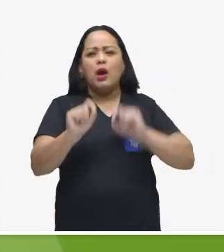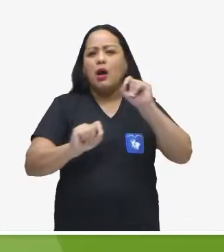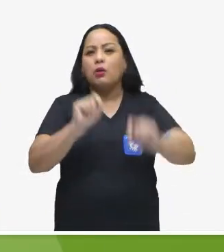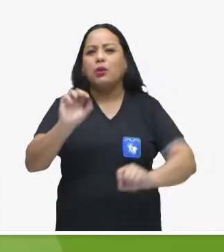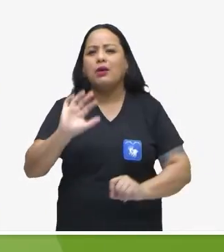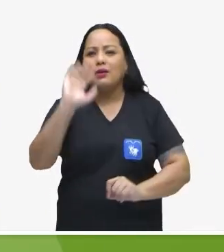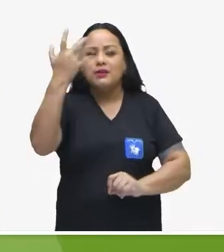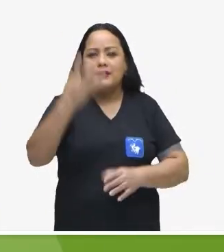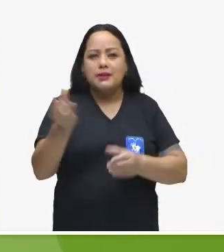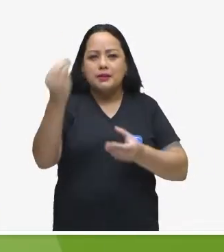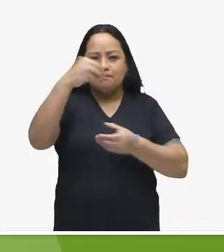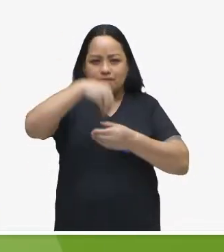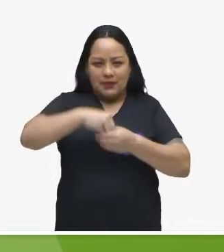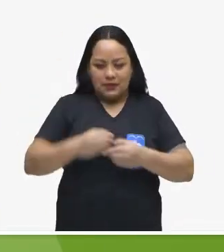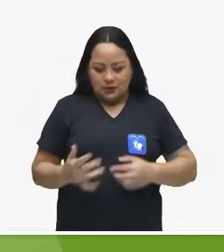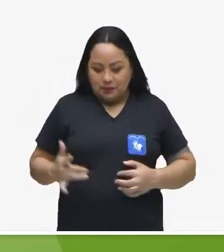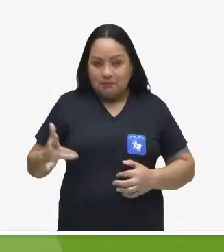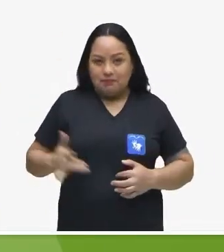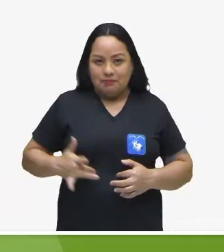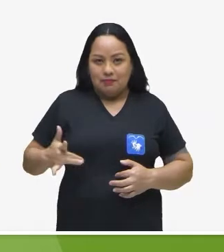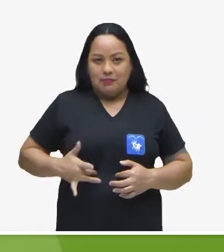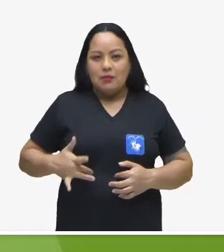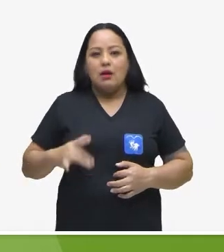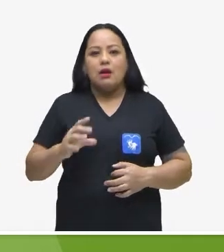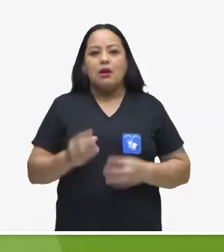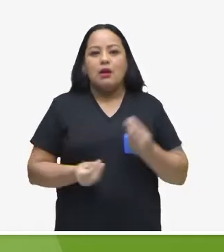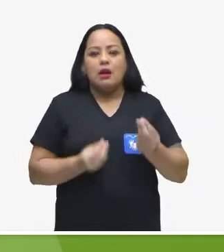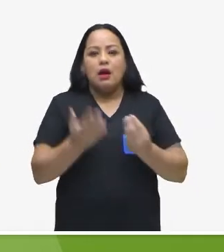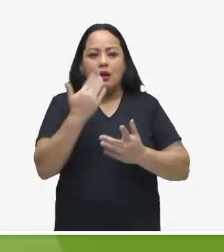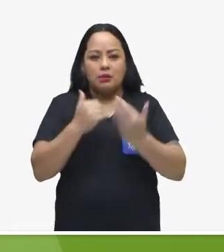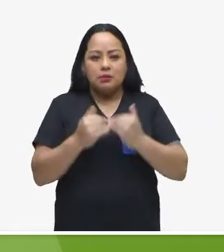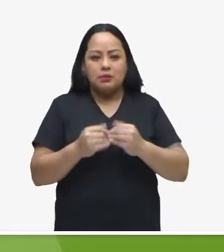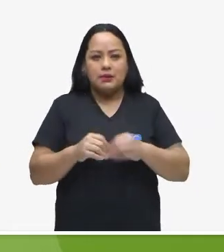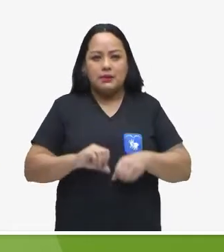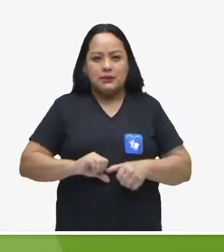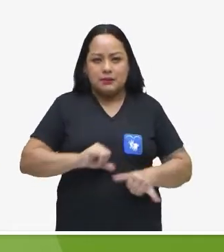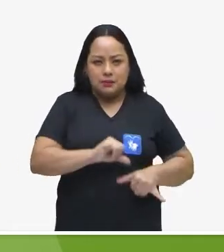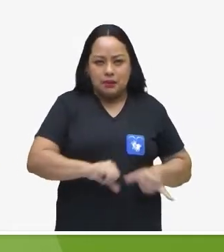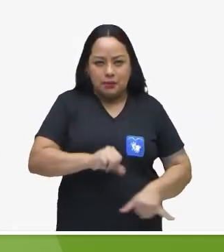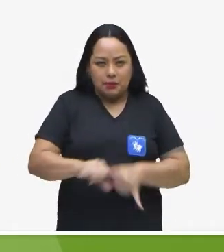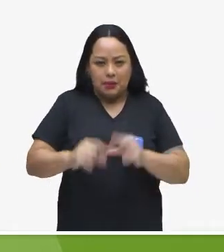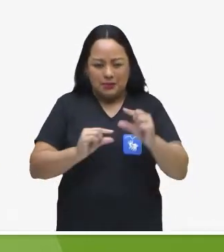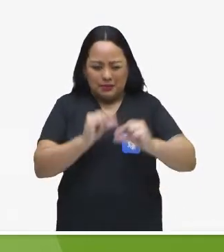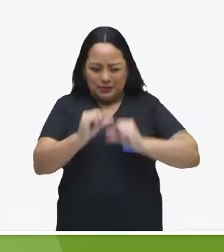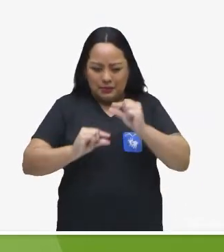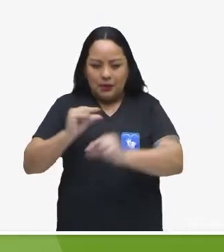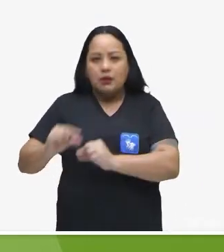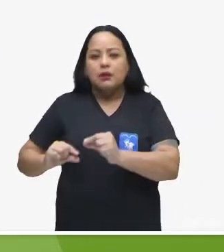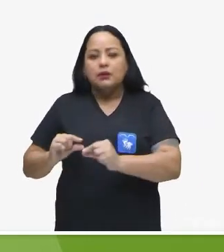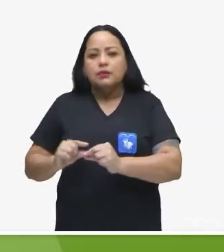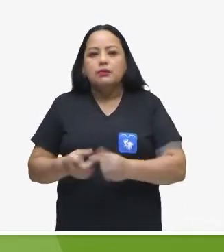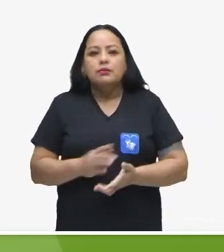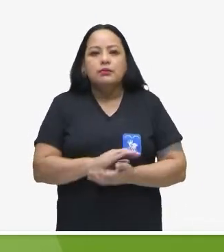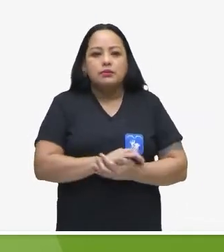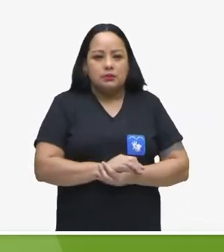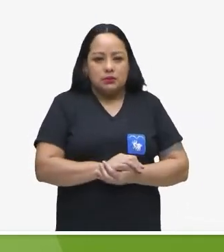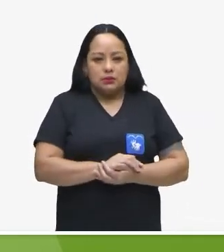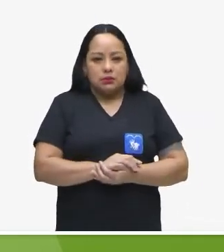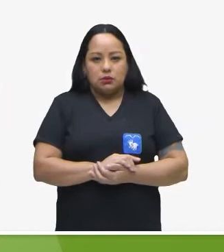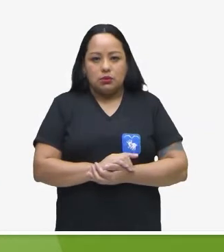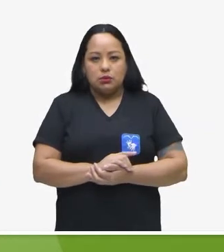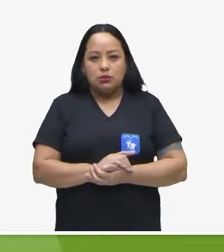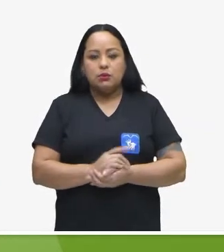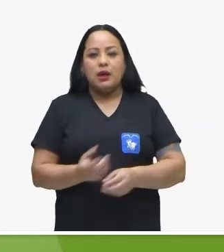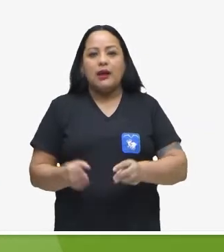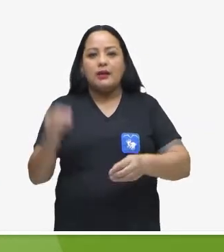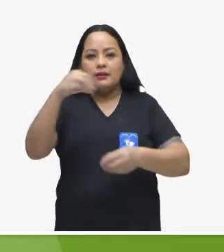acontecer? Dentro do nosso estômago, aquela refeição vai ser quebrada em partículas menores e vai ser enviada para as minhas